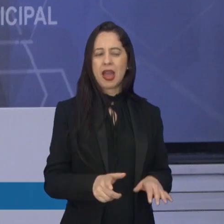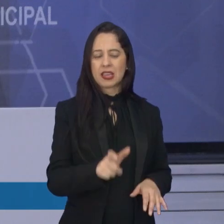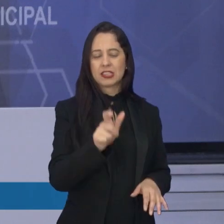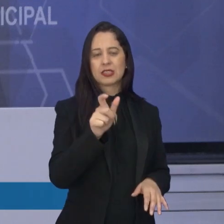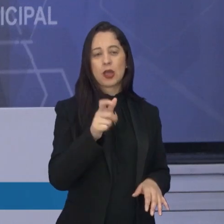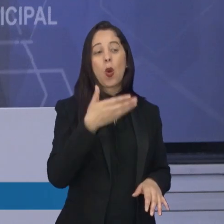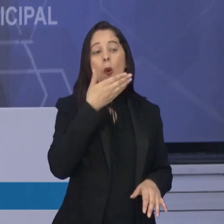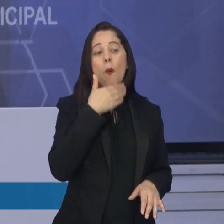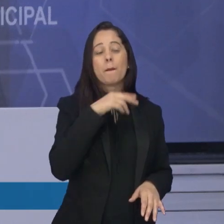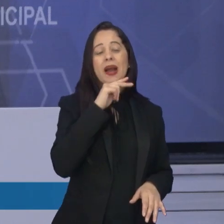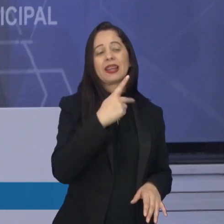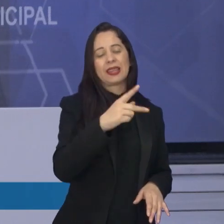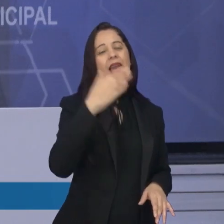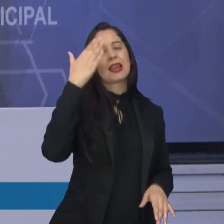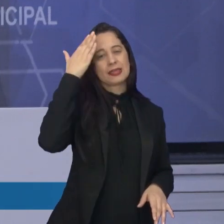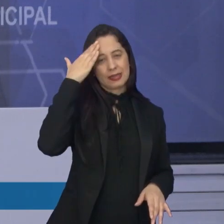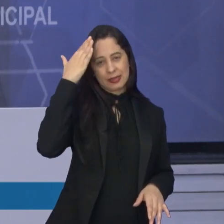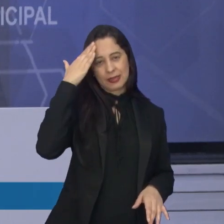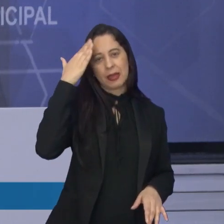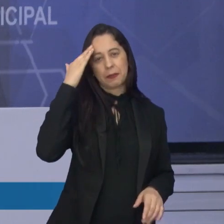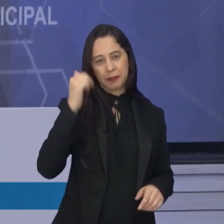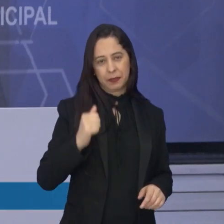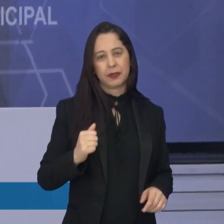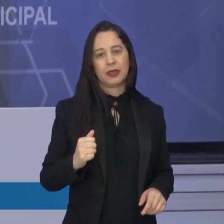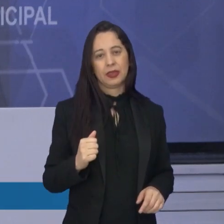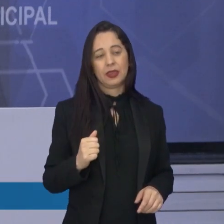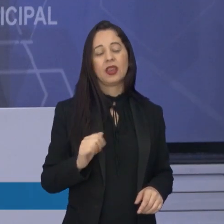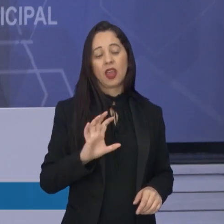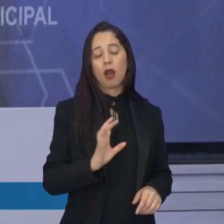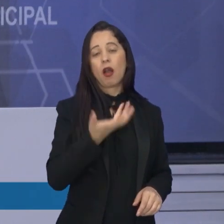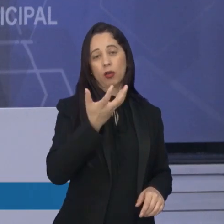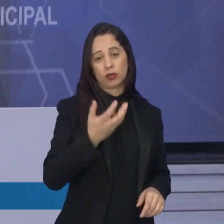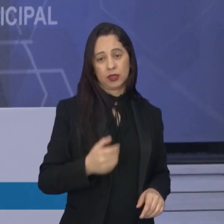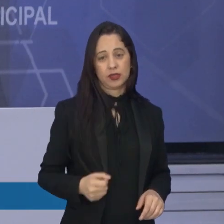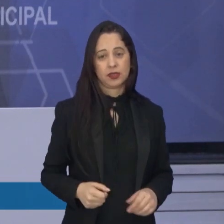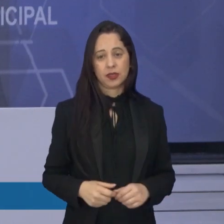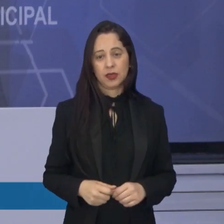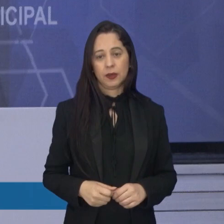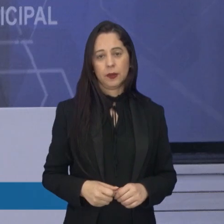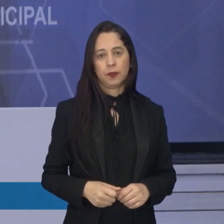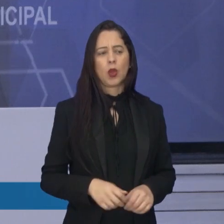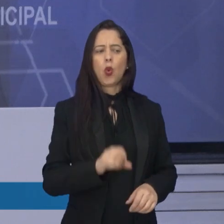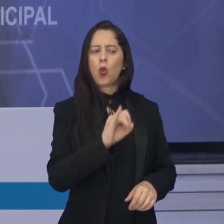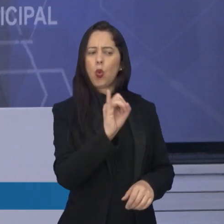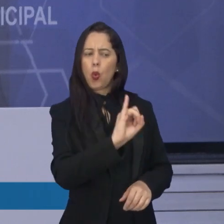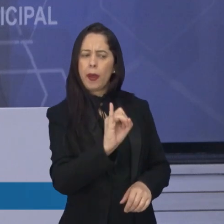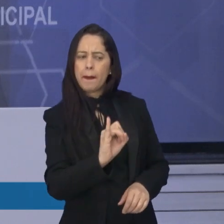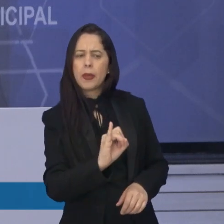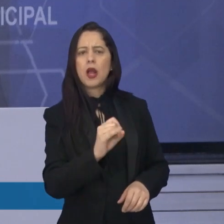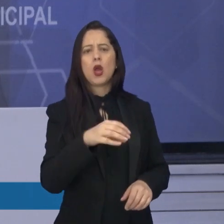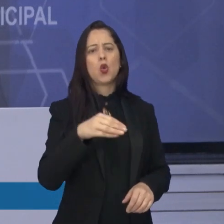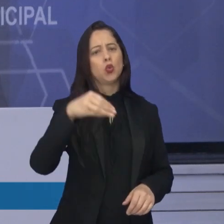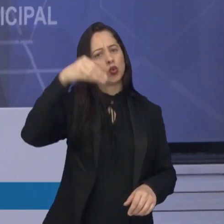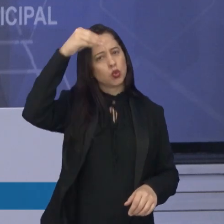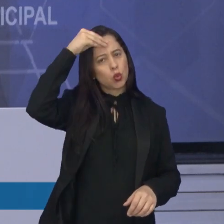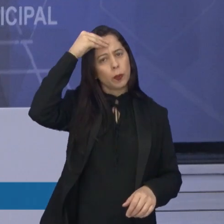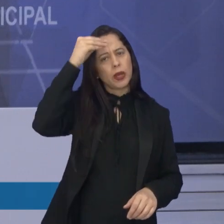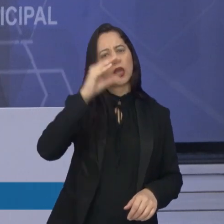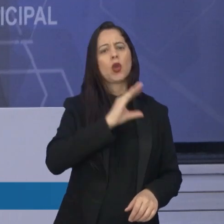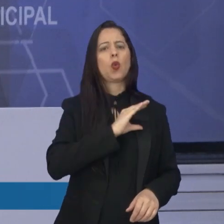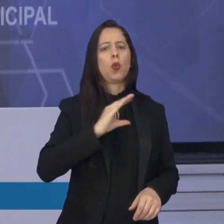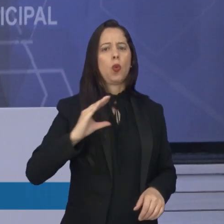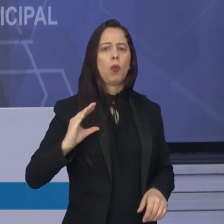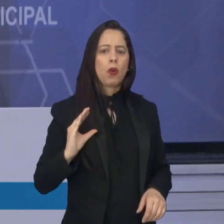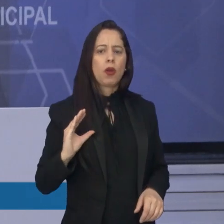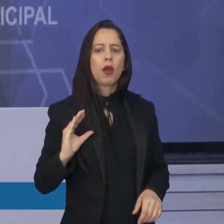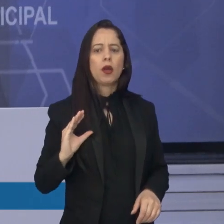um dia essa glória chegaria, né? Seu irmão, seus sobrinhos, suas cunhadas,